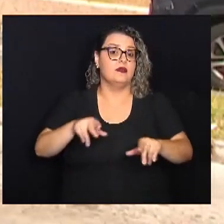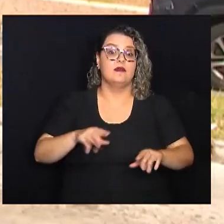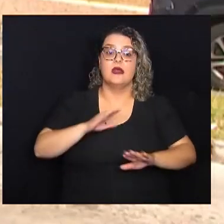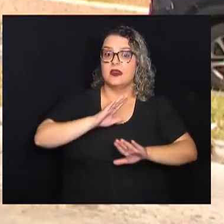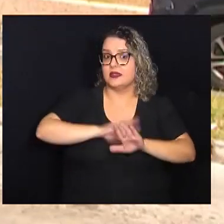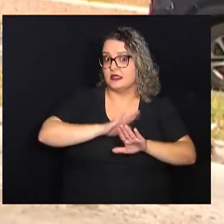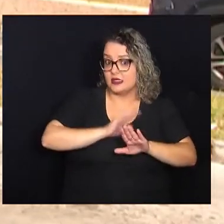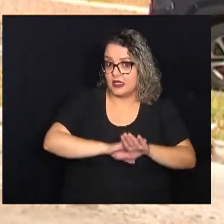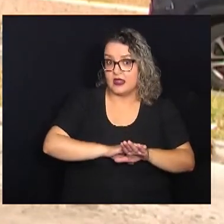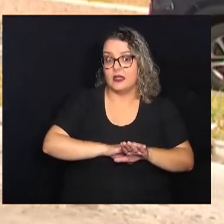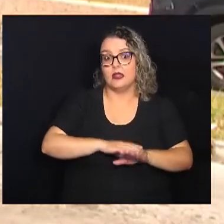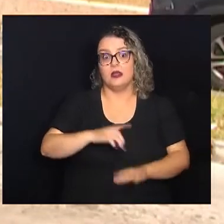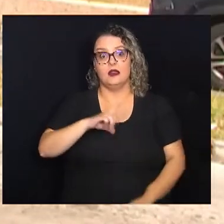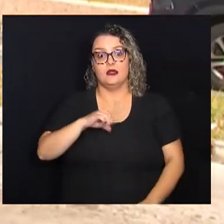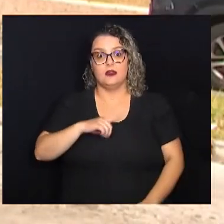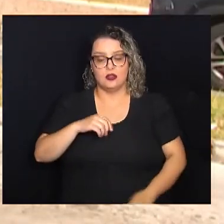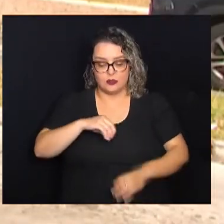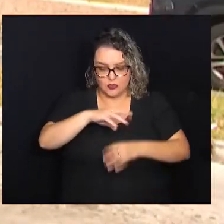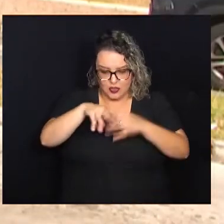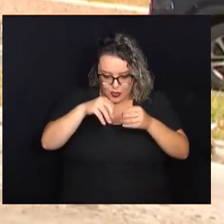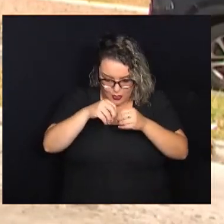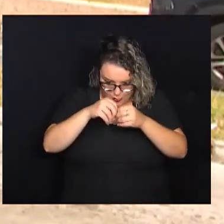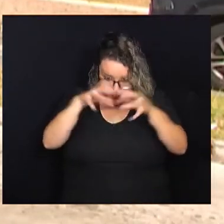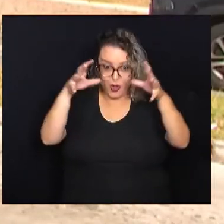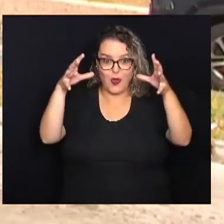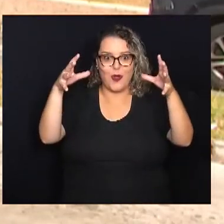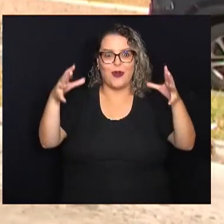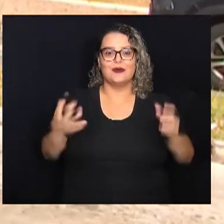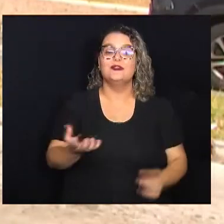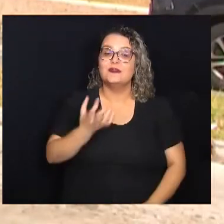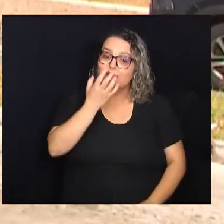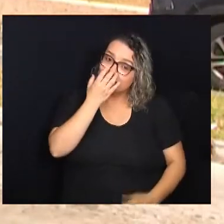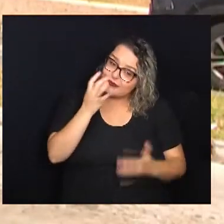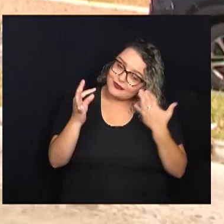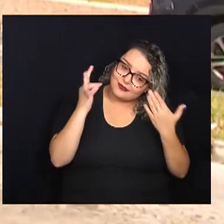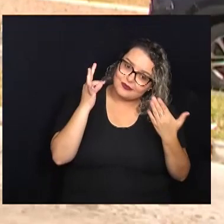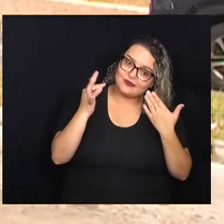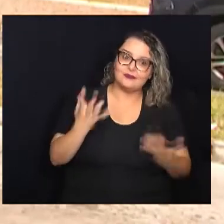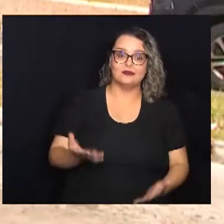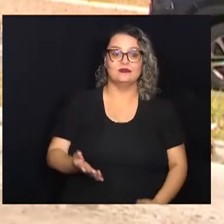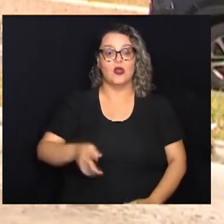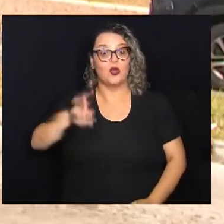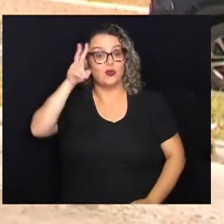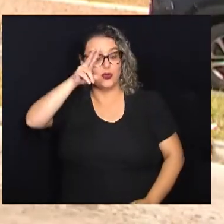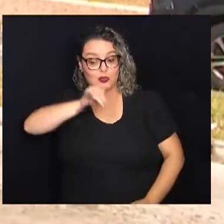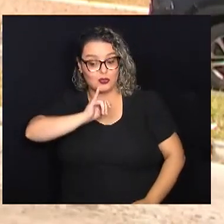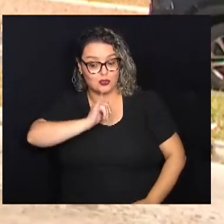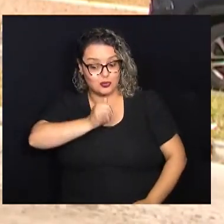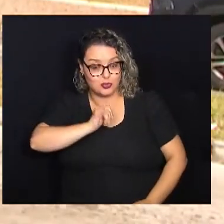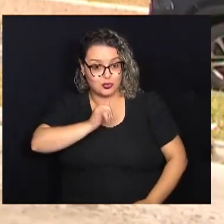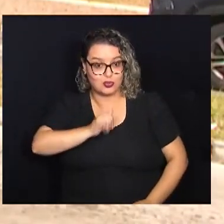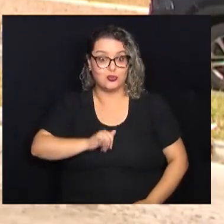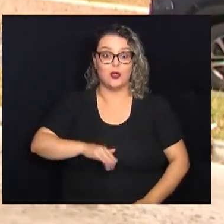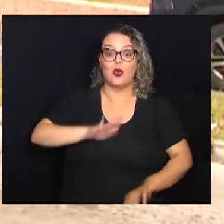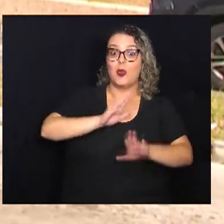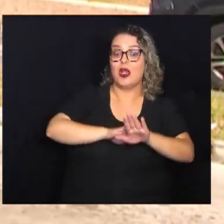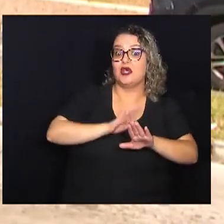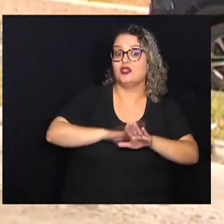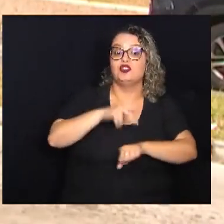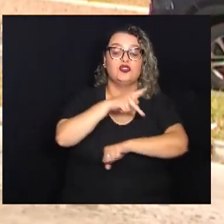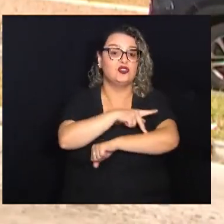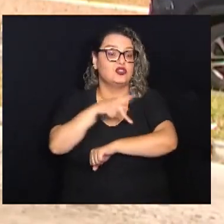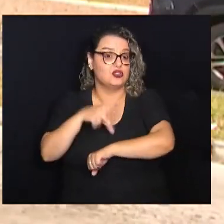Nós teremos mágico, nós teremos os cães terapeutas, os contadores de história, teremos atividades